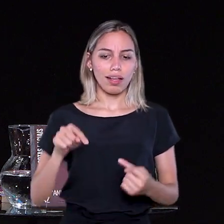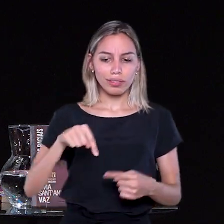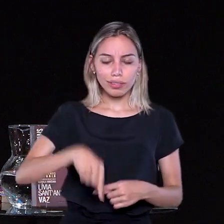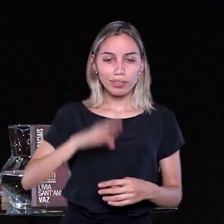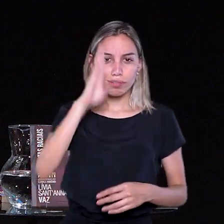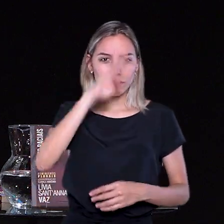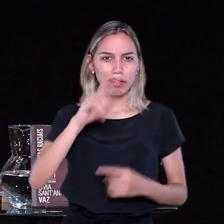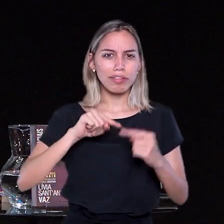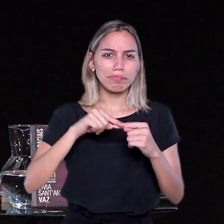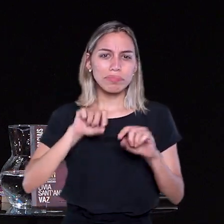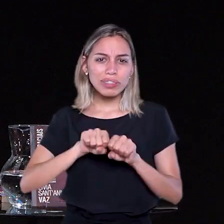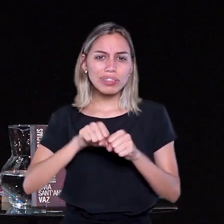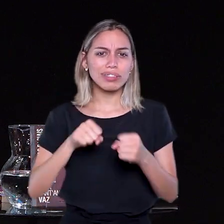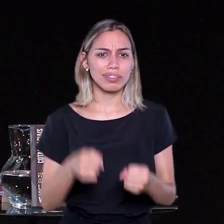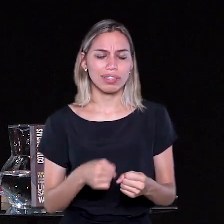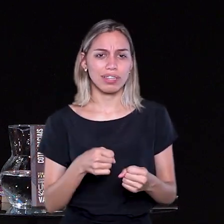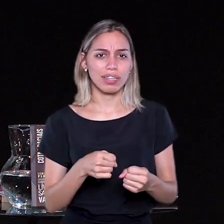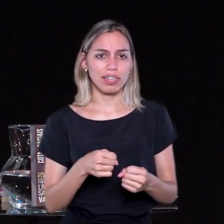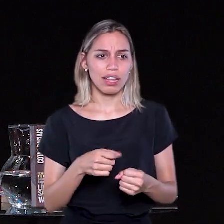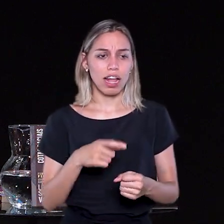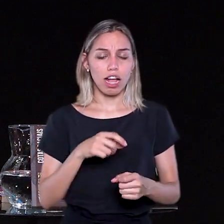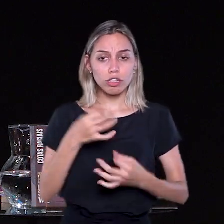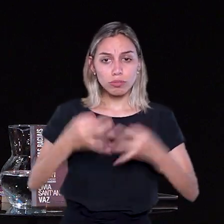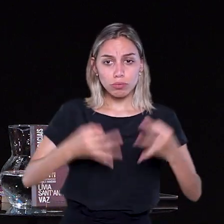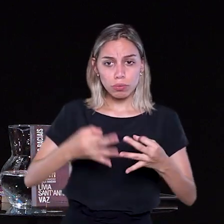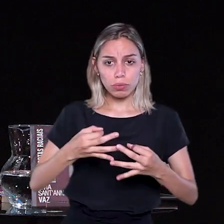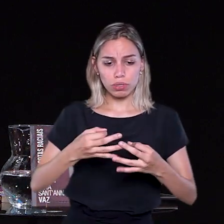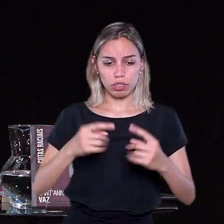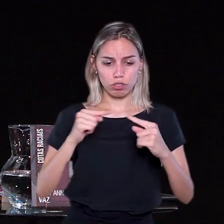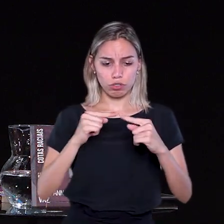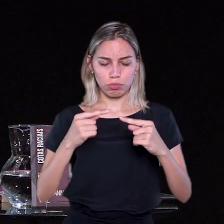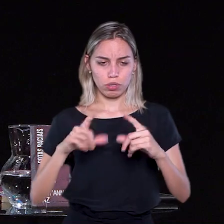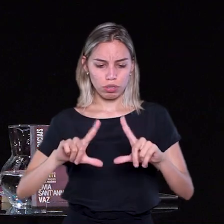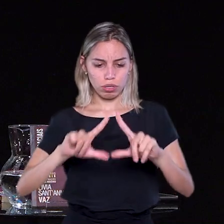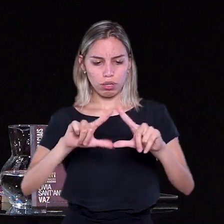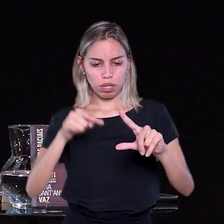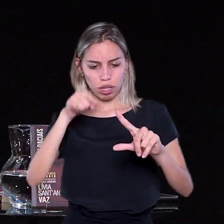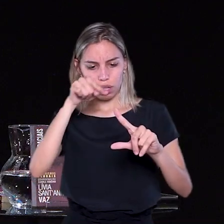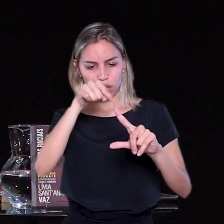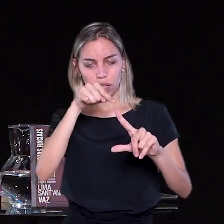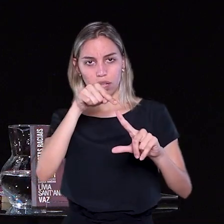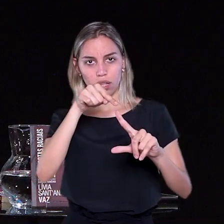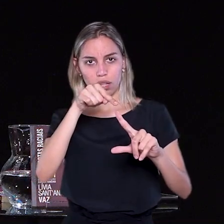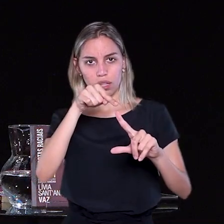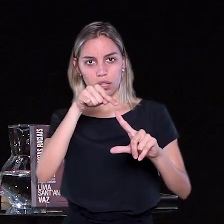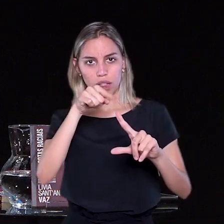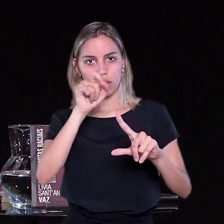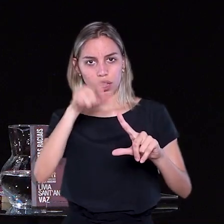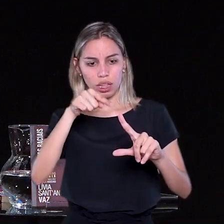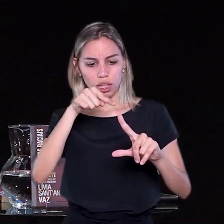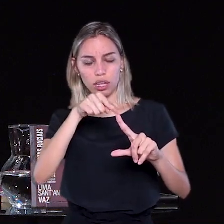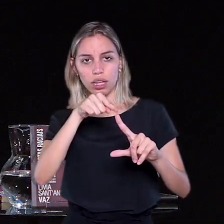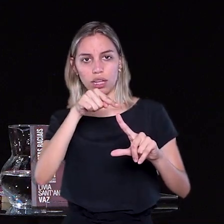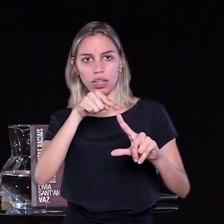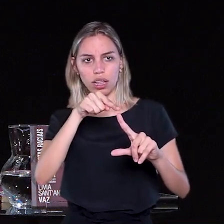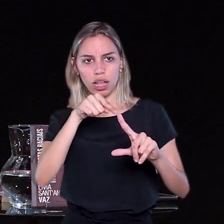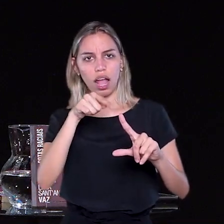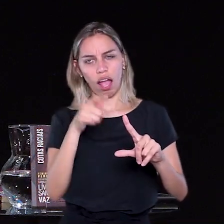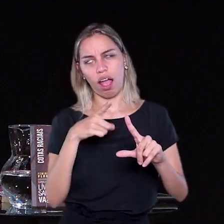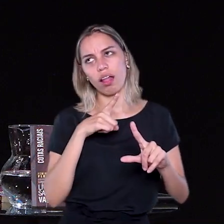a grande injustiça disso tudo é que as pessoas que se encontram no topo dessa pirâmide, que é racialmente determinada, acreditam